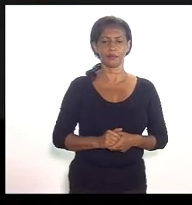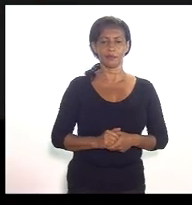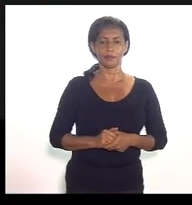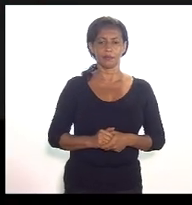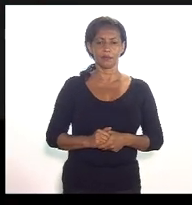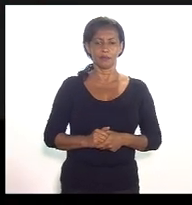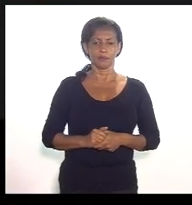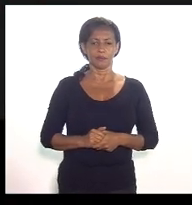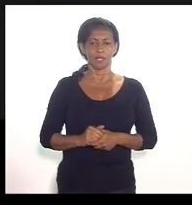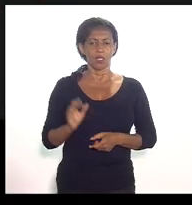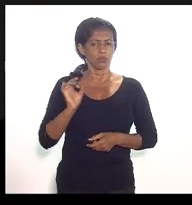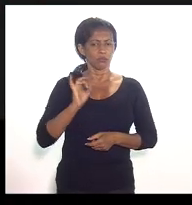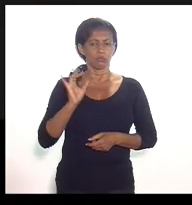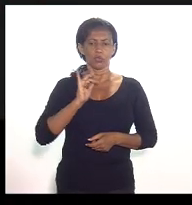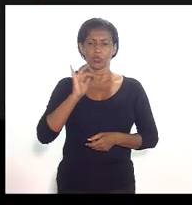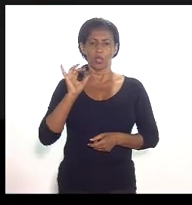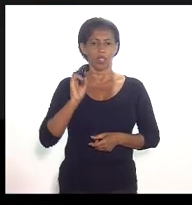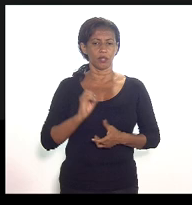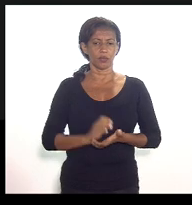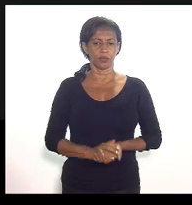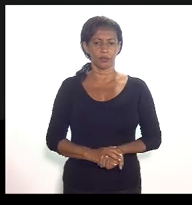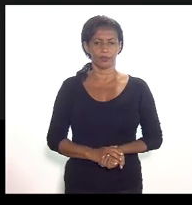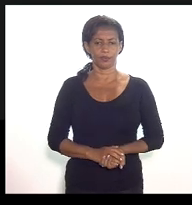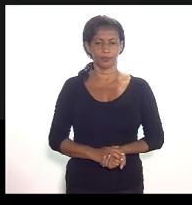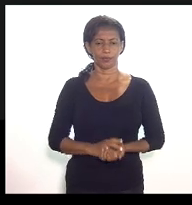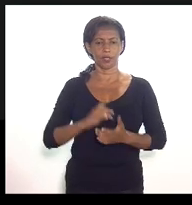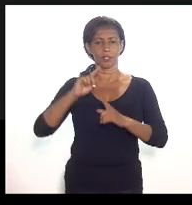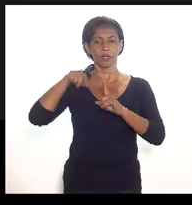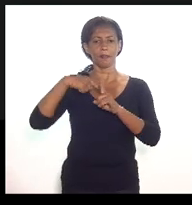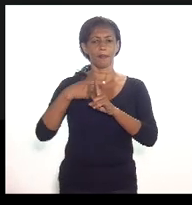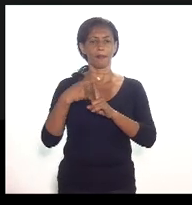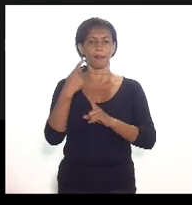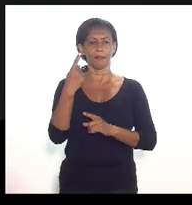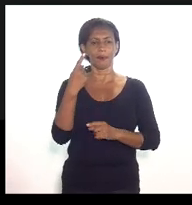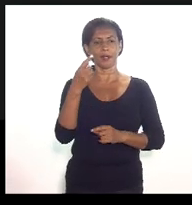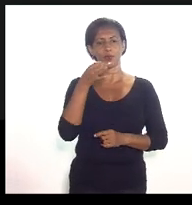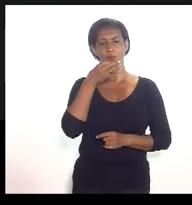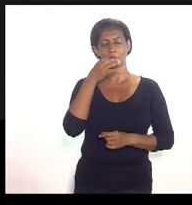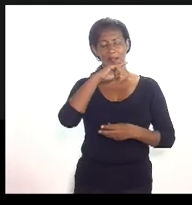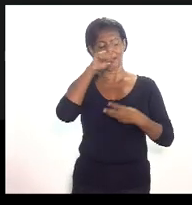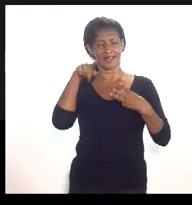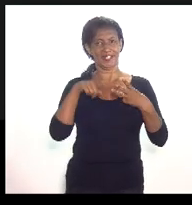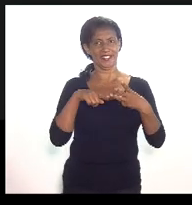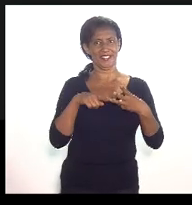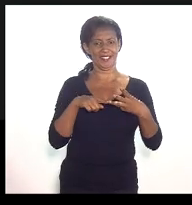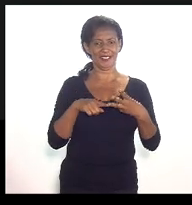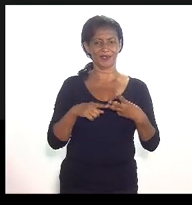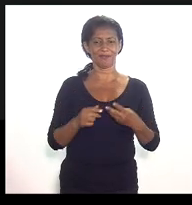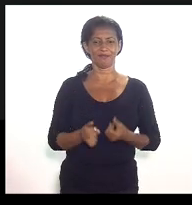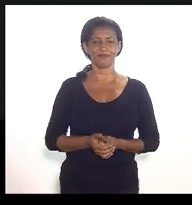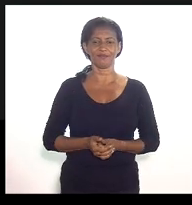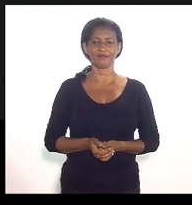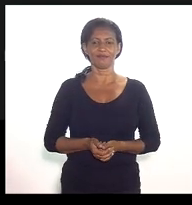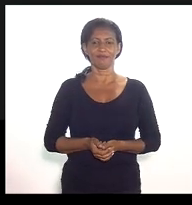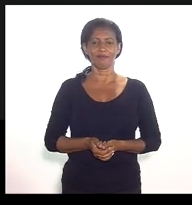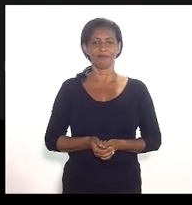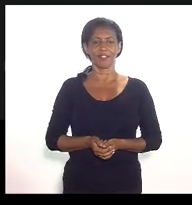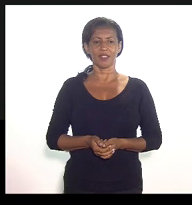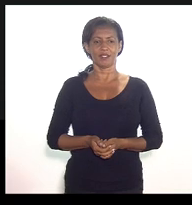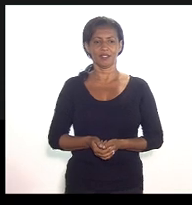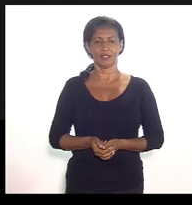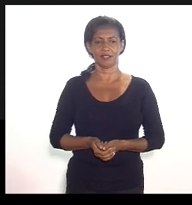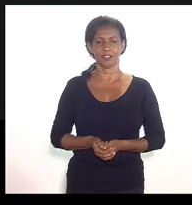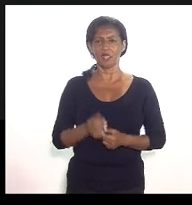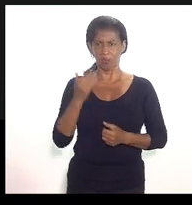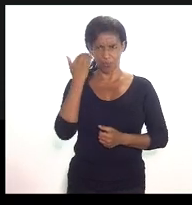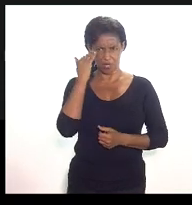Ok. É só isso. Eu só queria dar mais uma sugestão para ficar claro. Tem uma terceira hipótese. Eu apoio integralmente sua